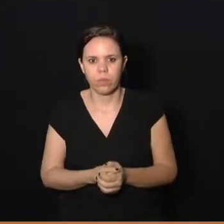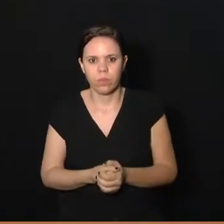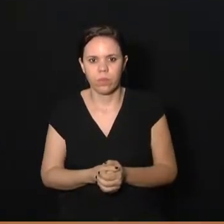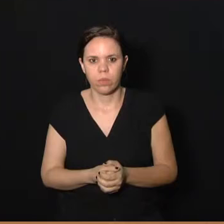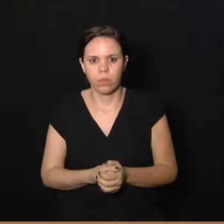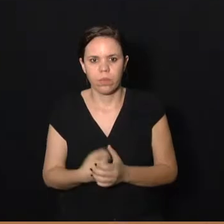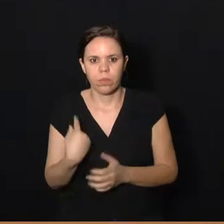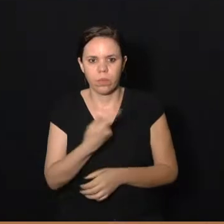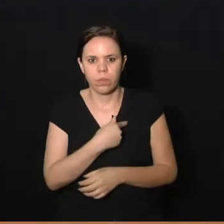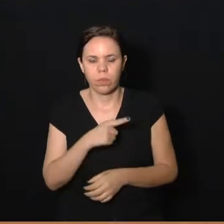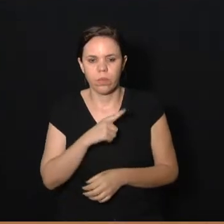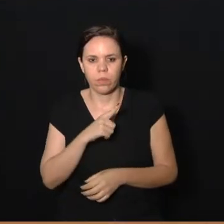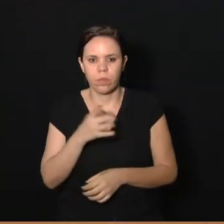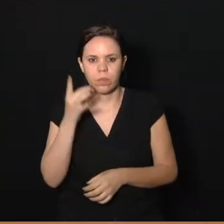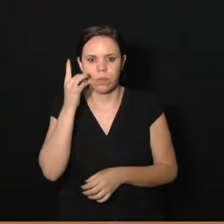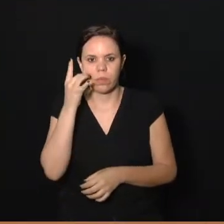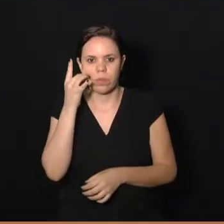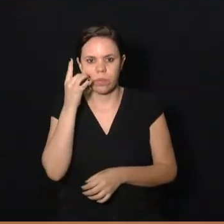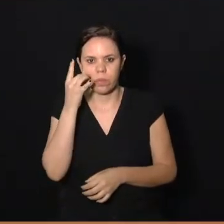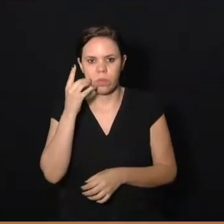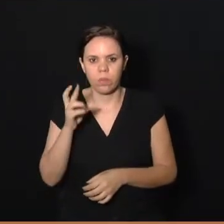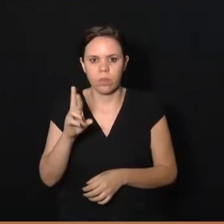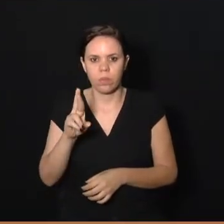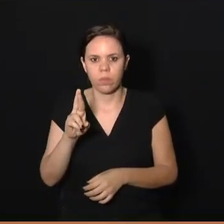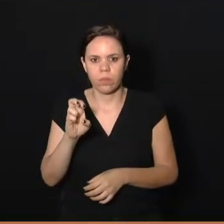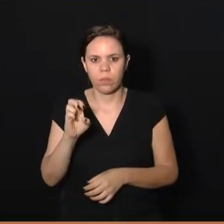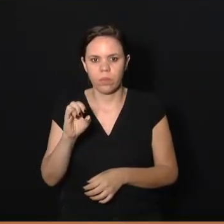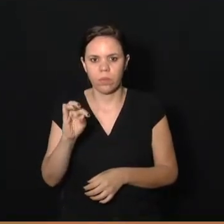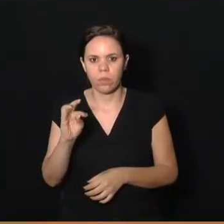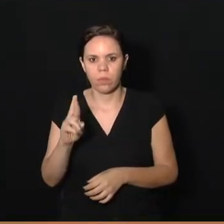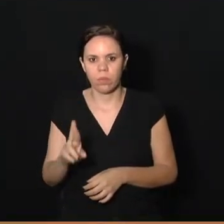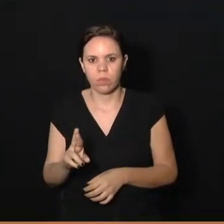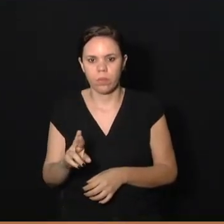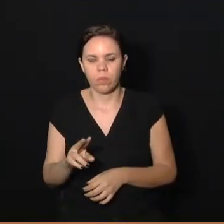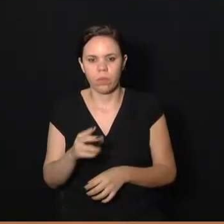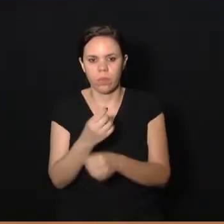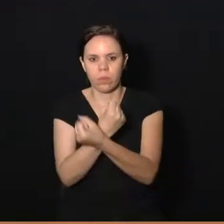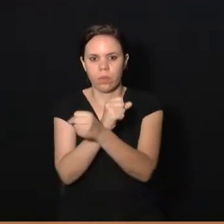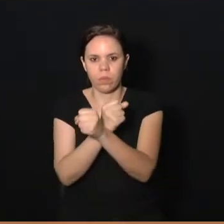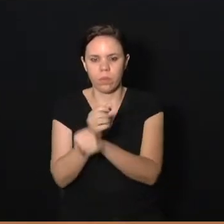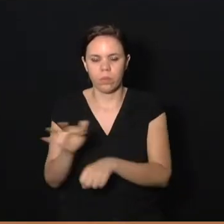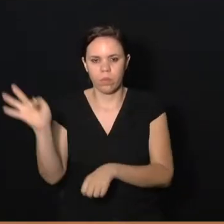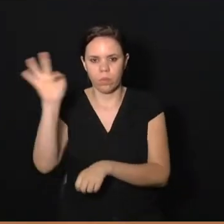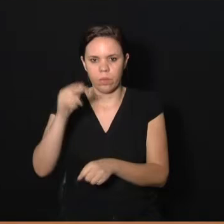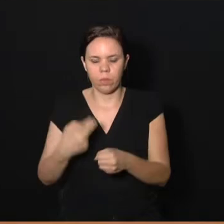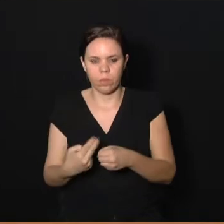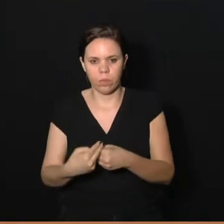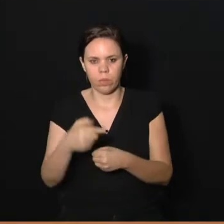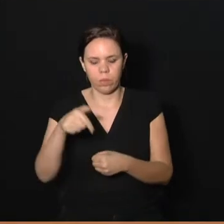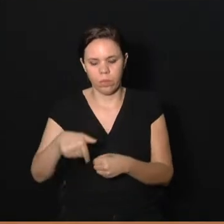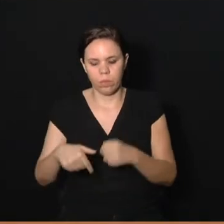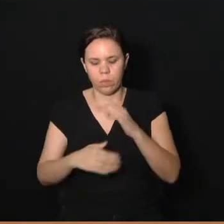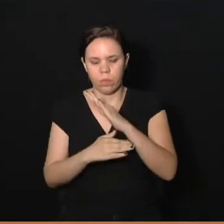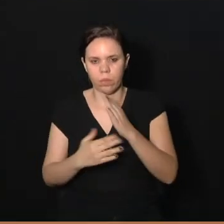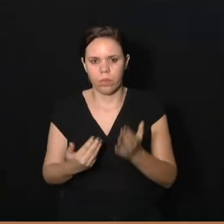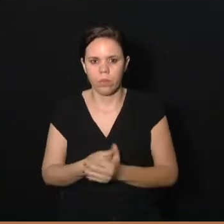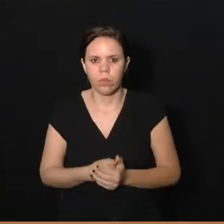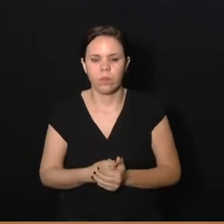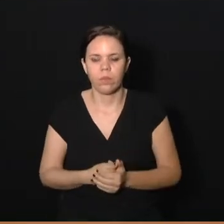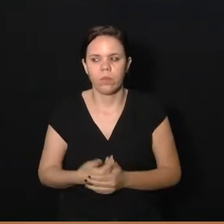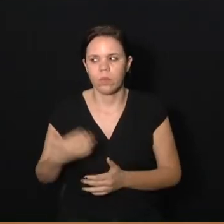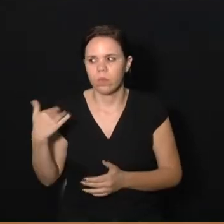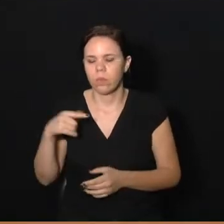recentemente nós tivemos aqui a presença do reitor da PUC e da Unicamp, aqui na casa. E